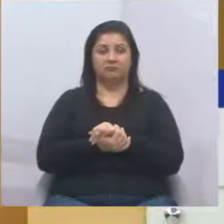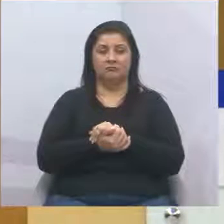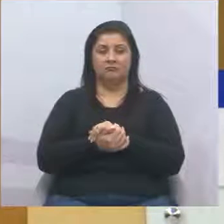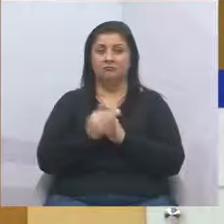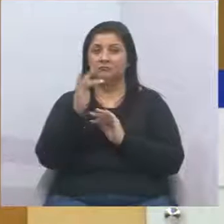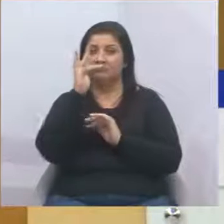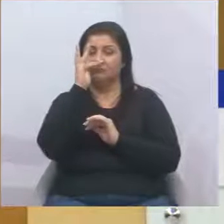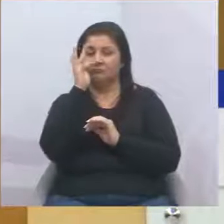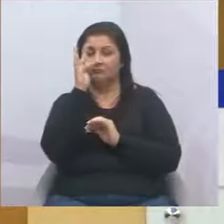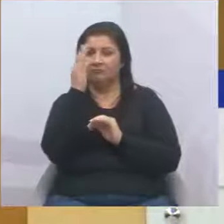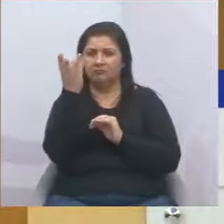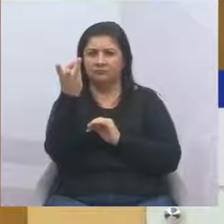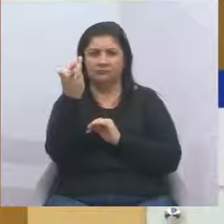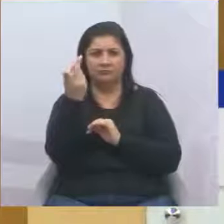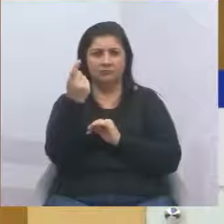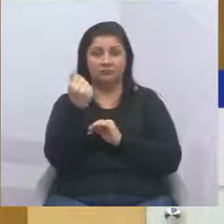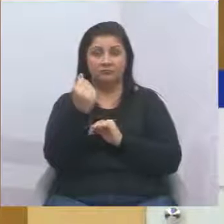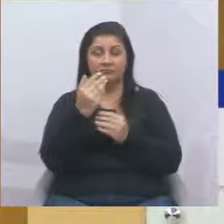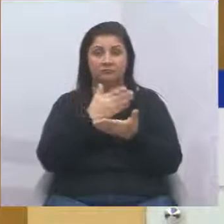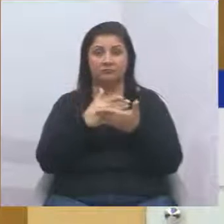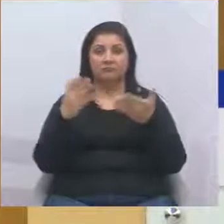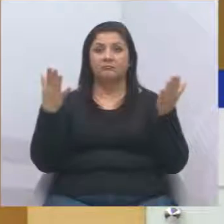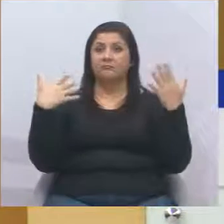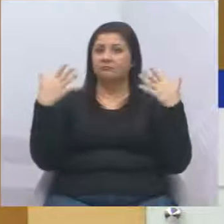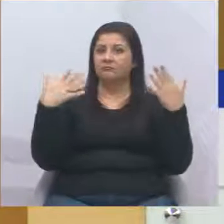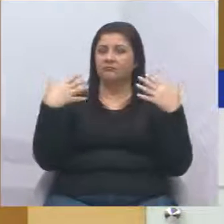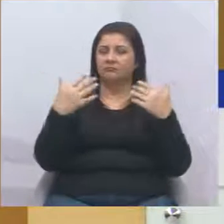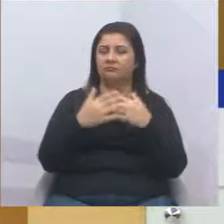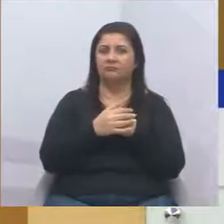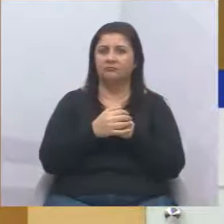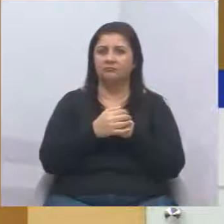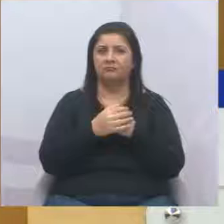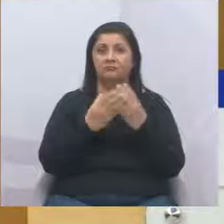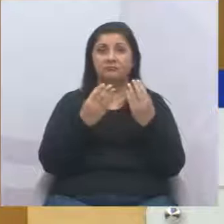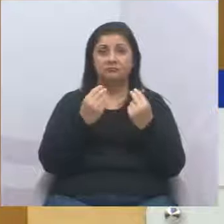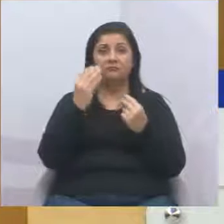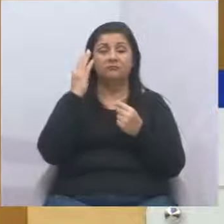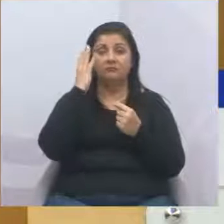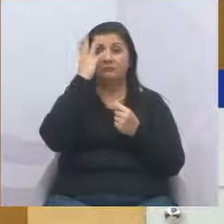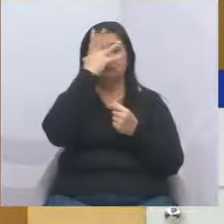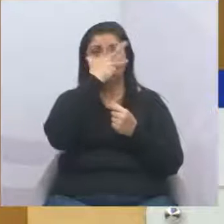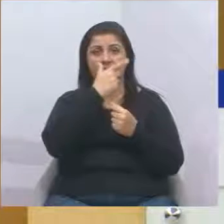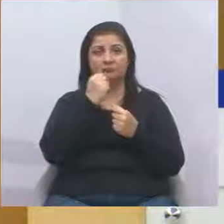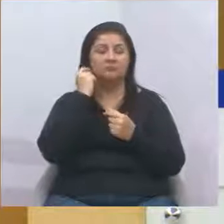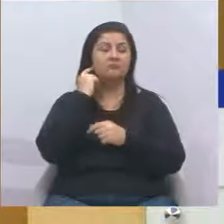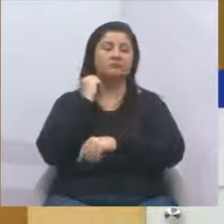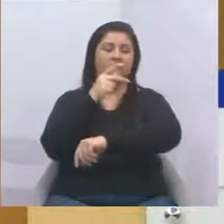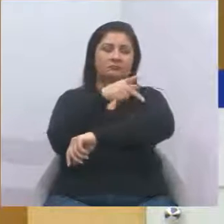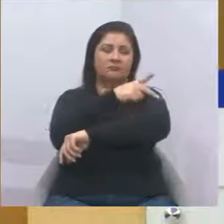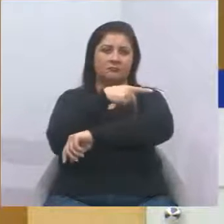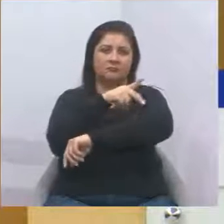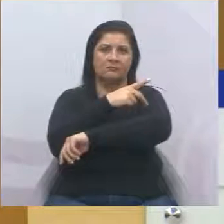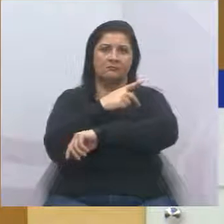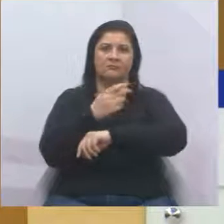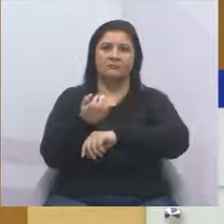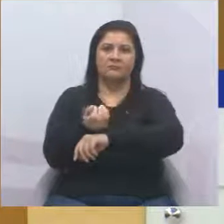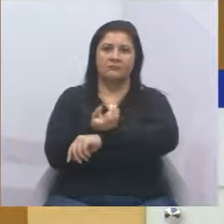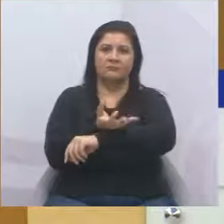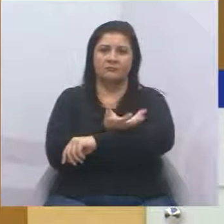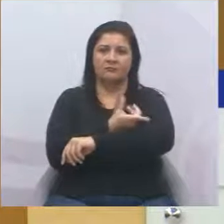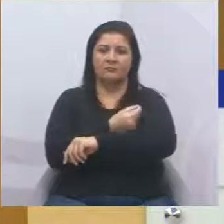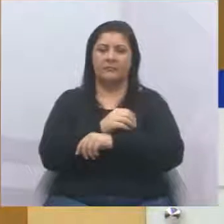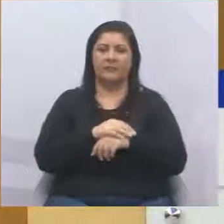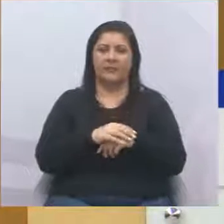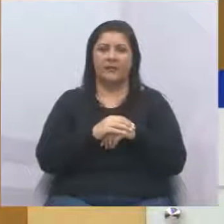flores numerosas surgem no verão, que, embora sejam ornamentais e muito apreciadas em casas, praças e jardins, apresentam